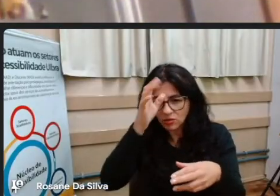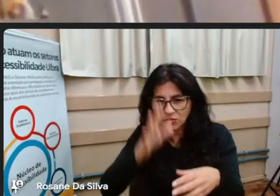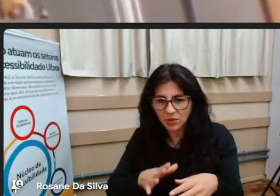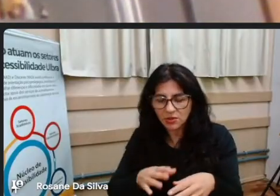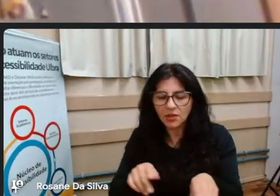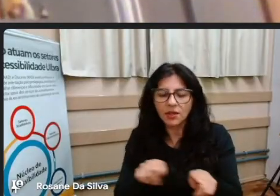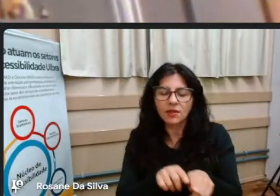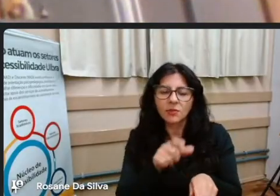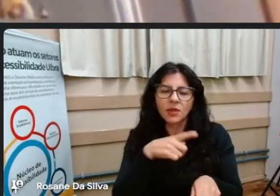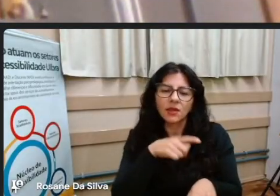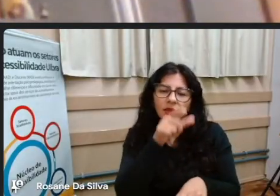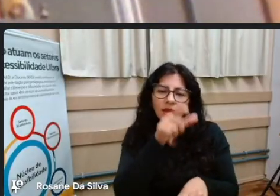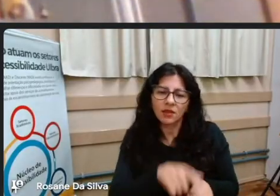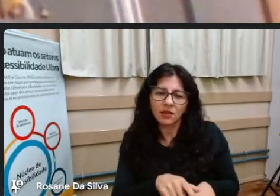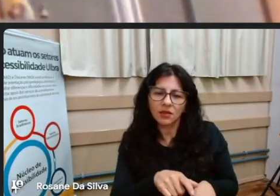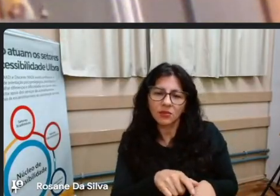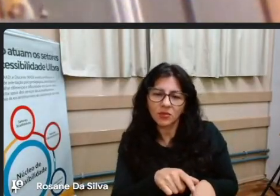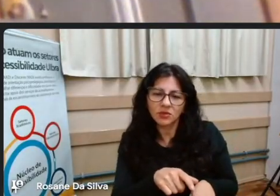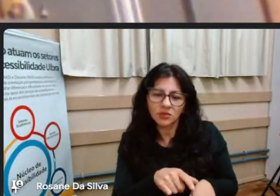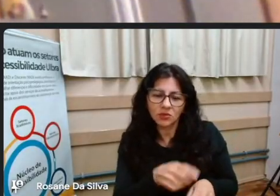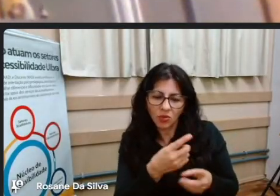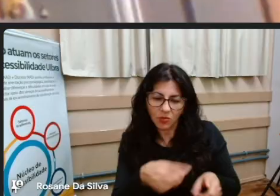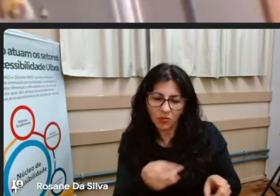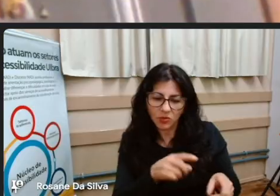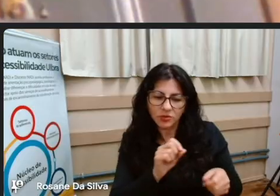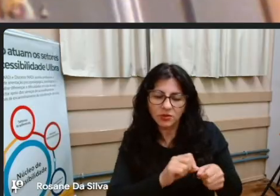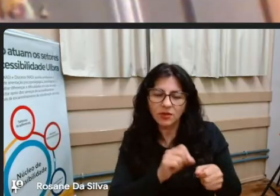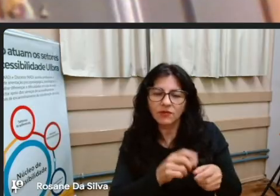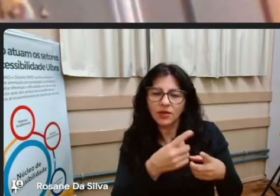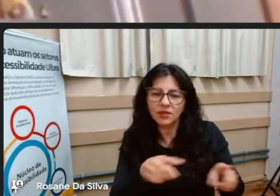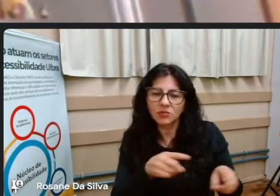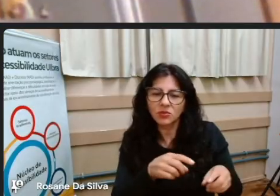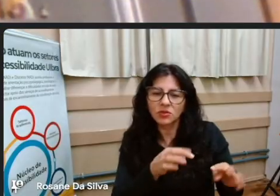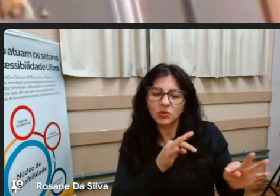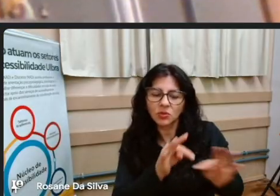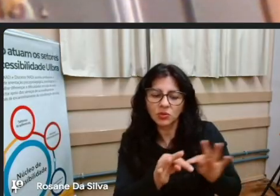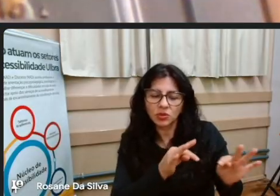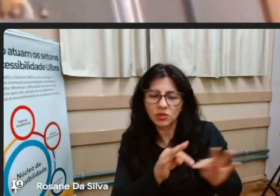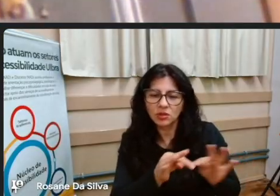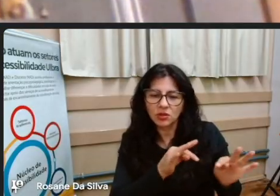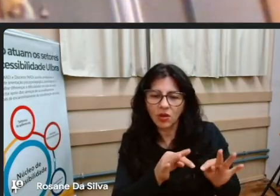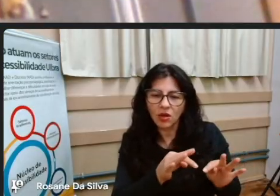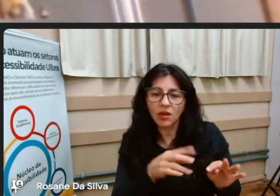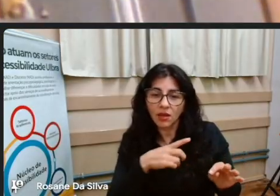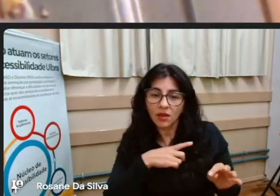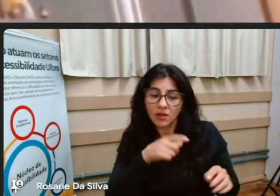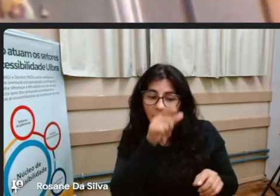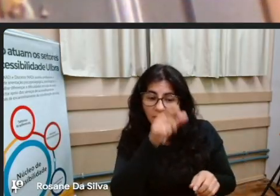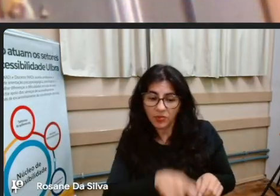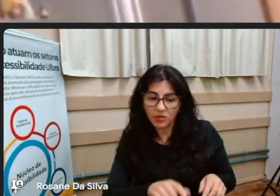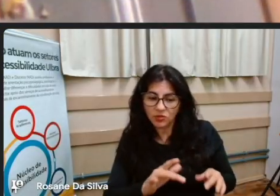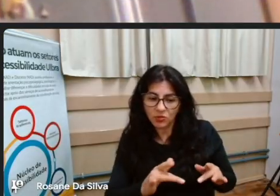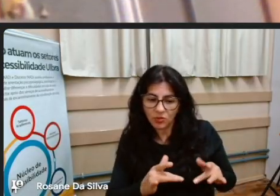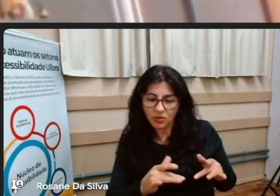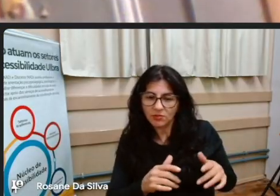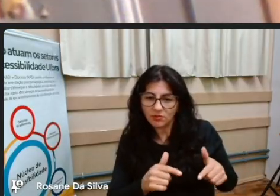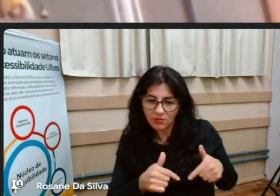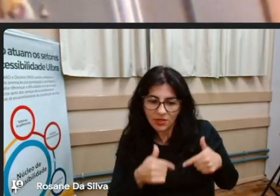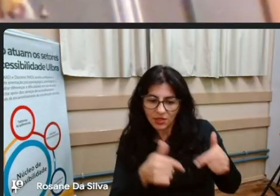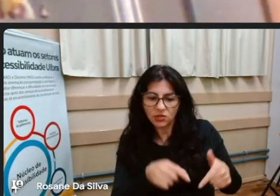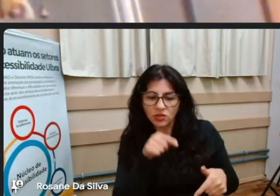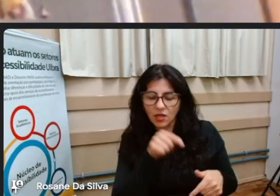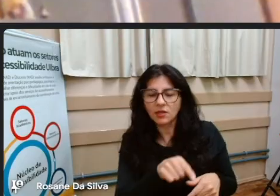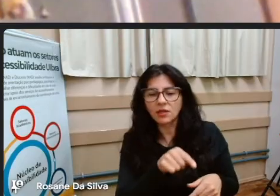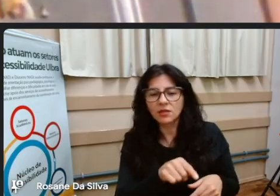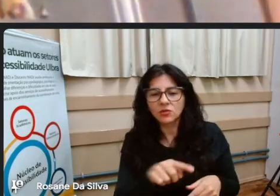eh E tem também o músico que faz a musiquinha do tiktok porque tem muitos tutoriais e tem gente dedicada a isso